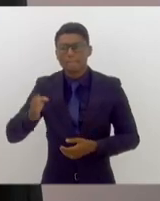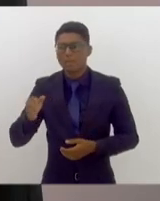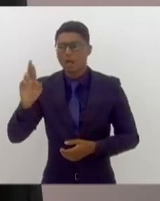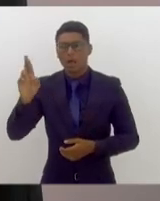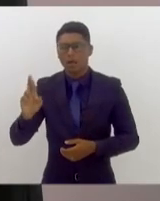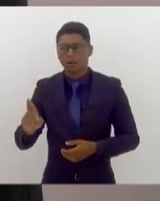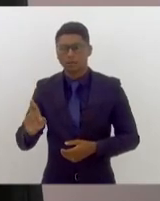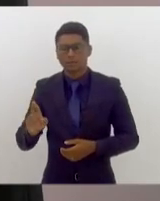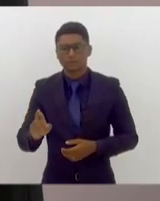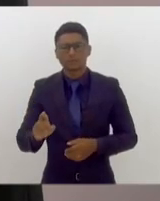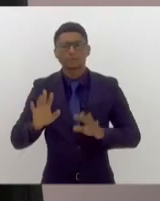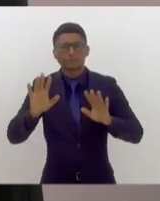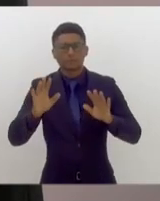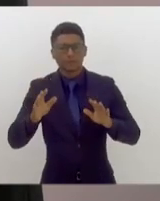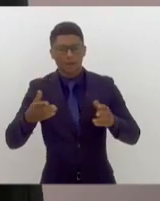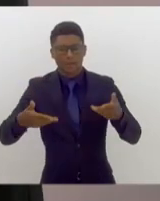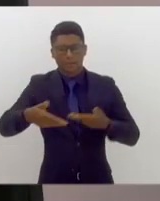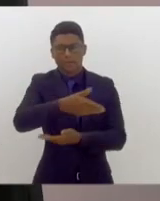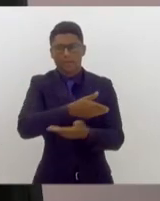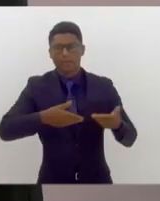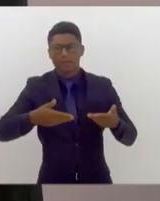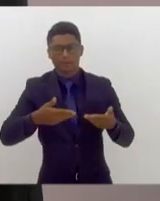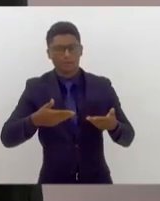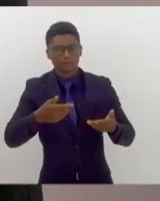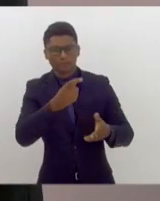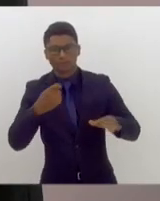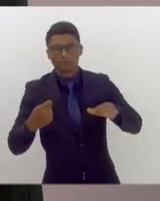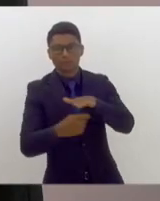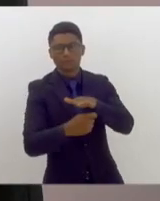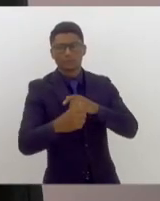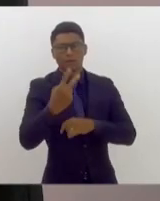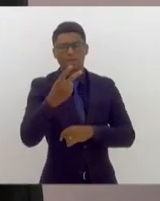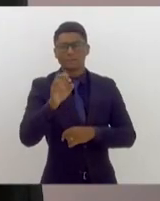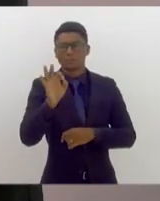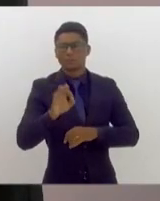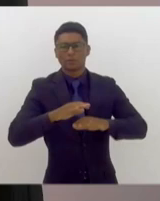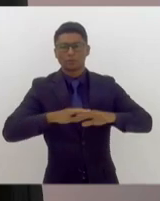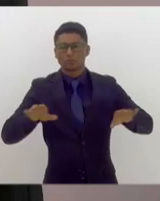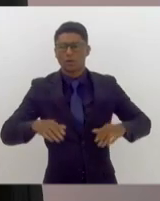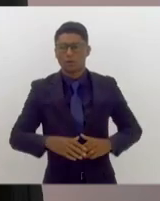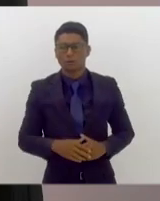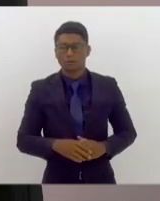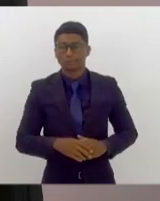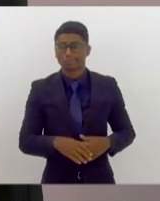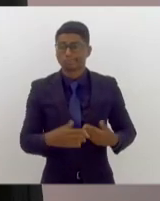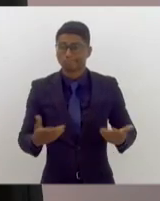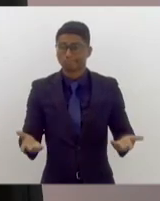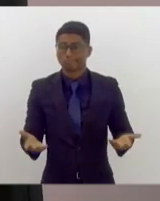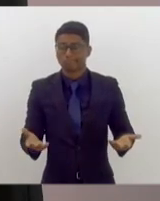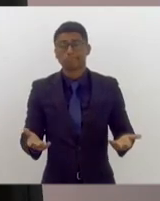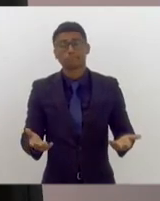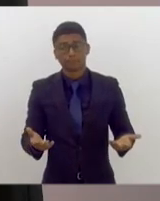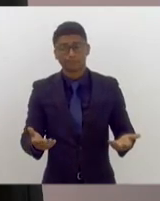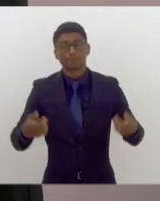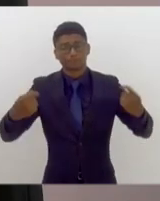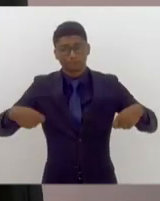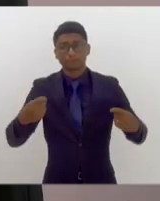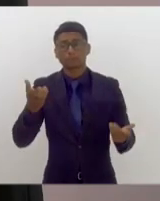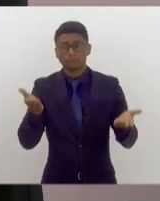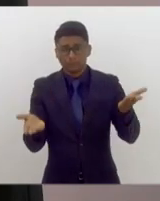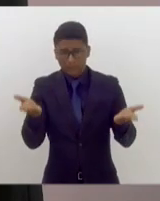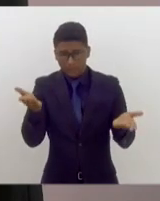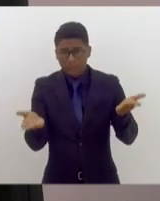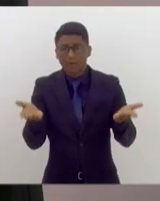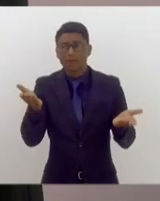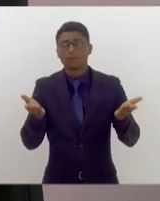forma de equilibrar essa relação muito desgovernada entre a União e os entes subnacionais, talvez pensar em